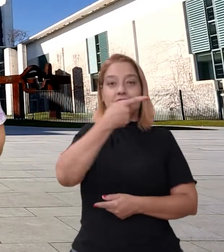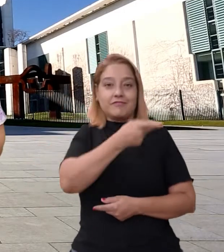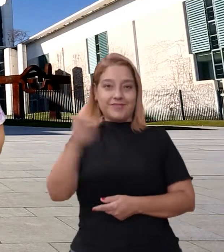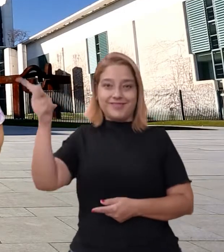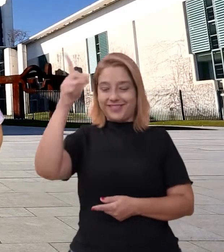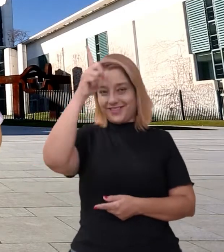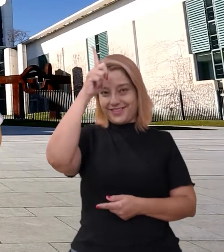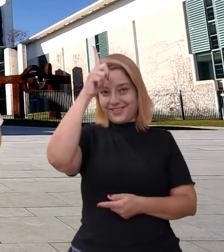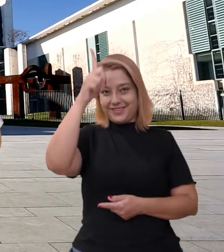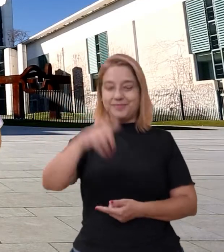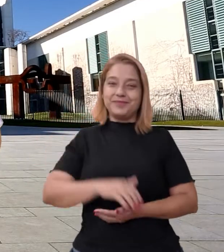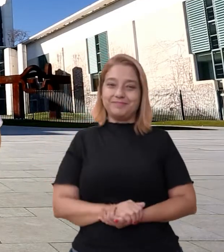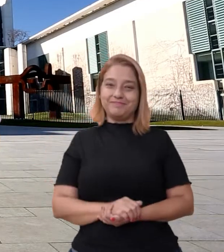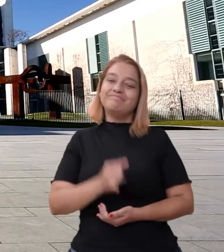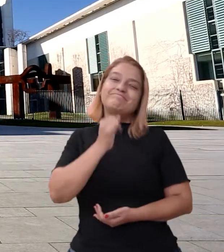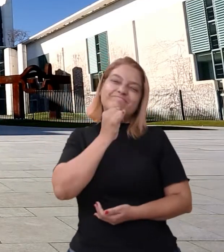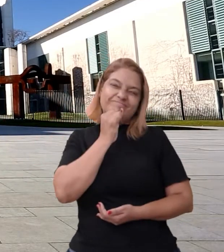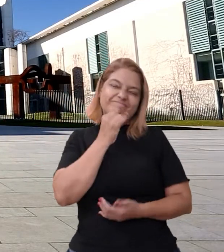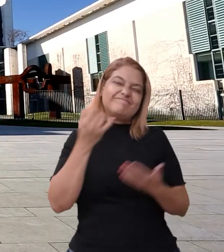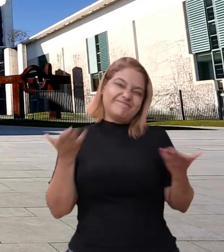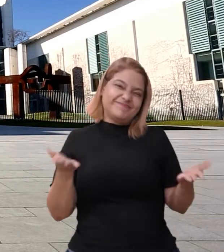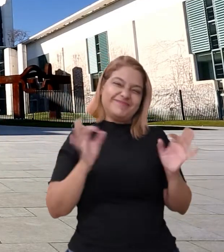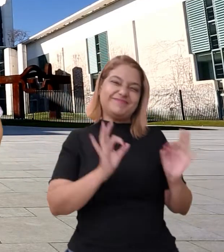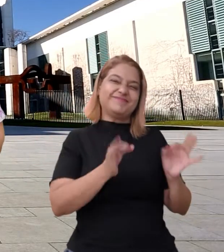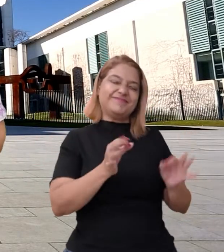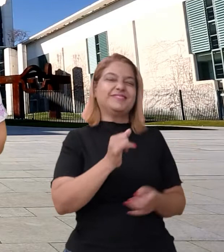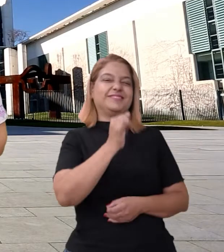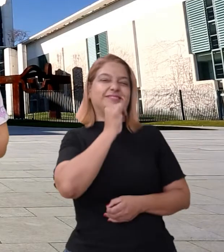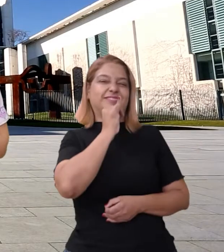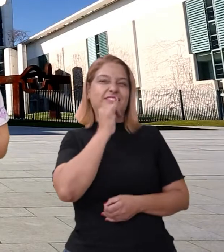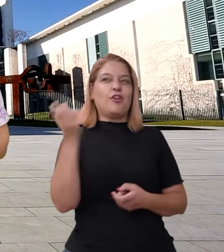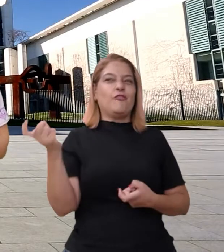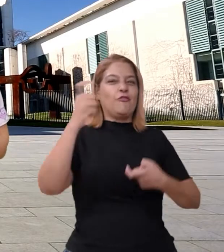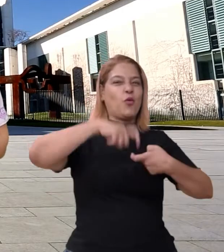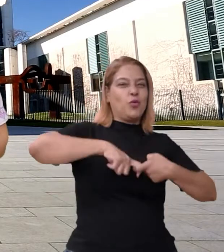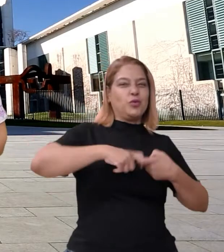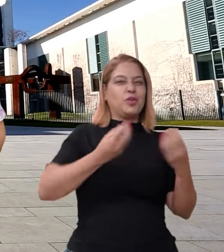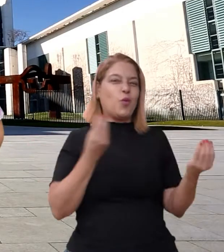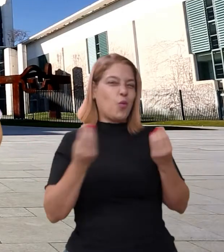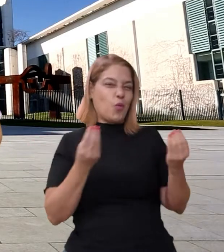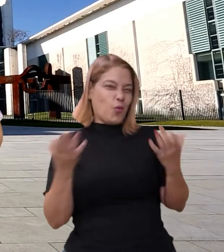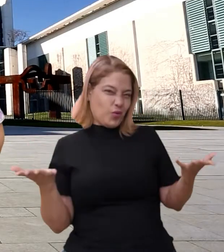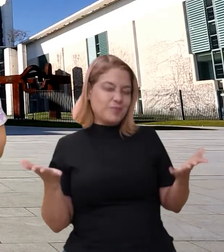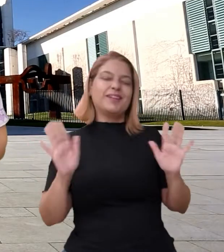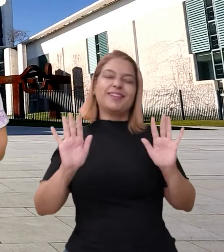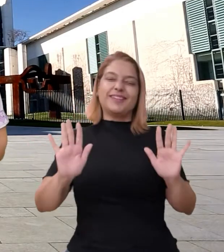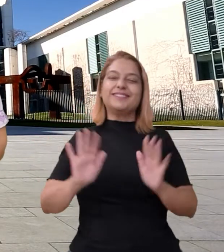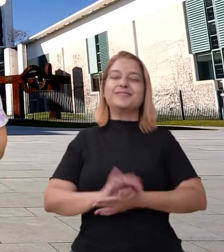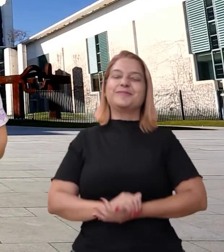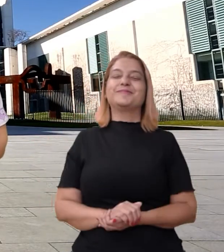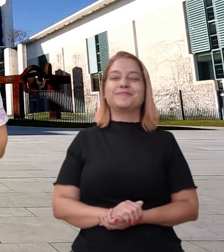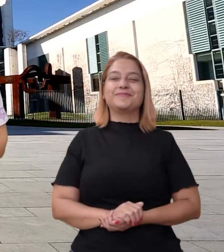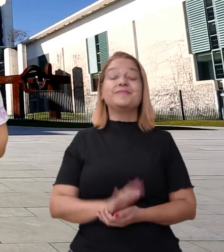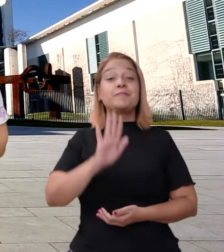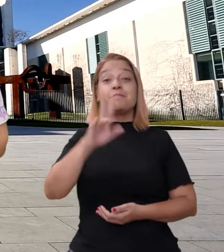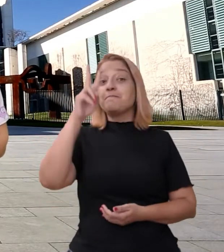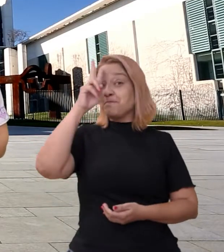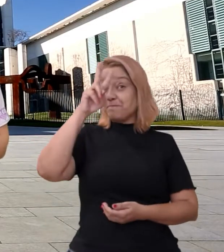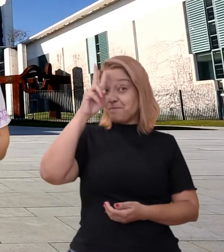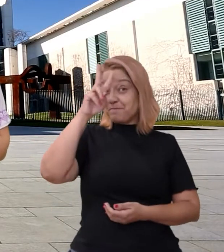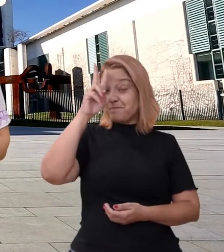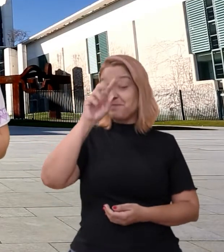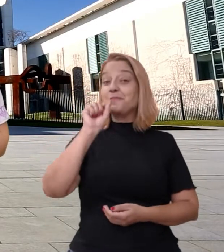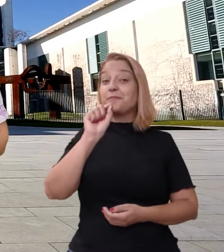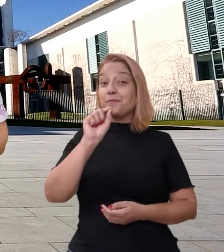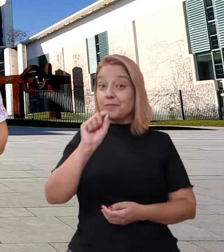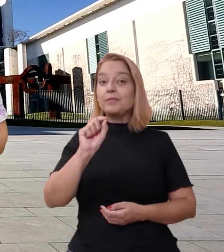Alemanha. Ai, que pena, né? Triste isso, tem que voltar ao Brasil, que calorão, ai Jesus. Então vamos lá. E lembrando, tá,